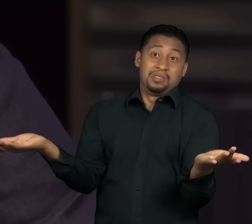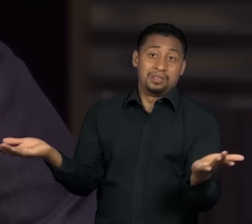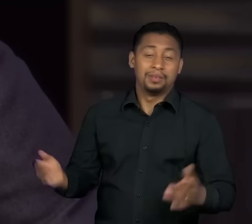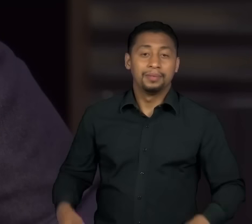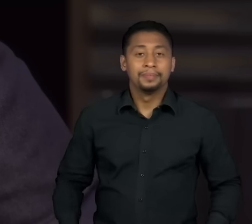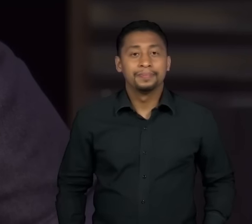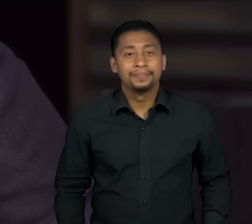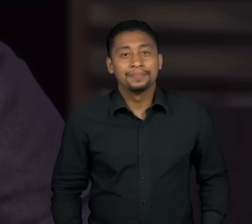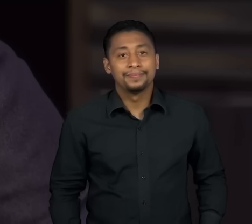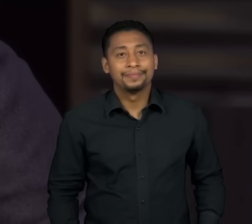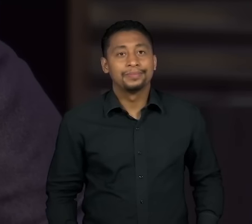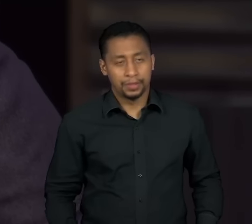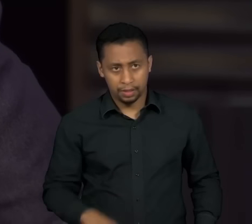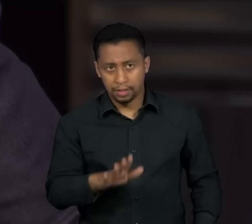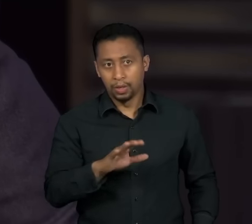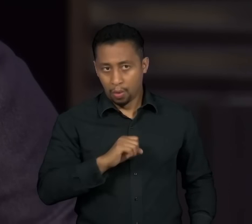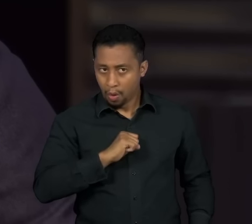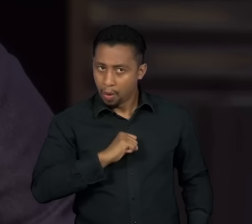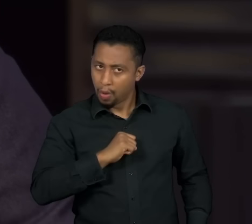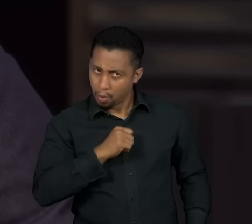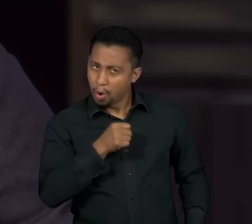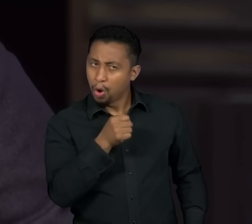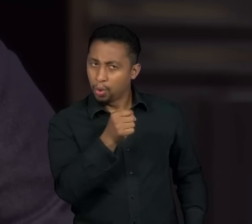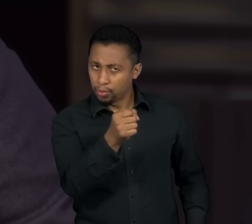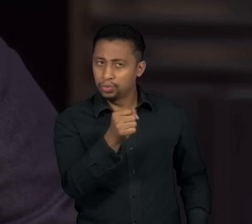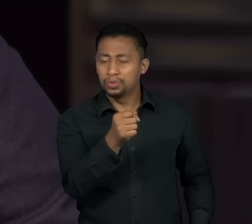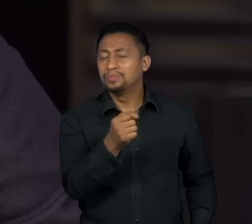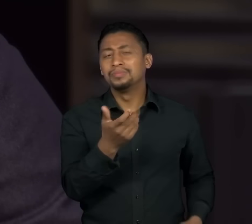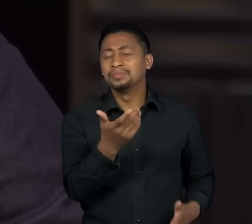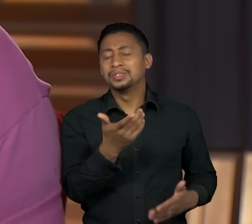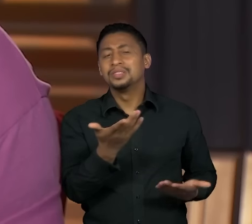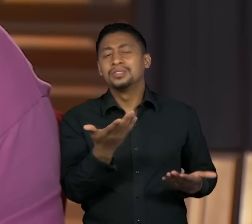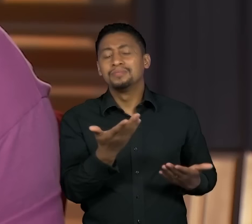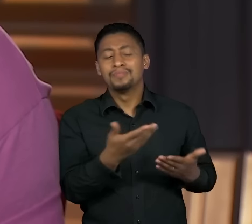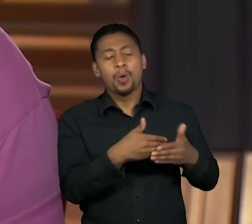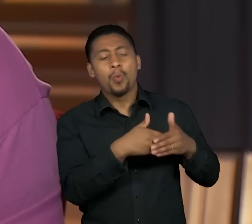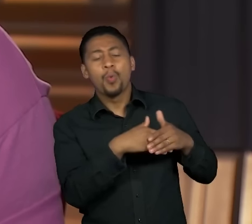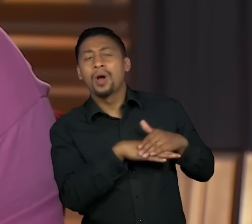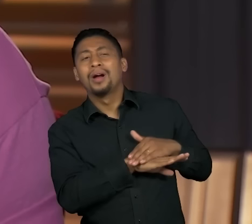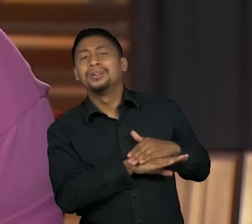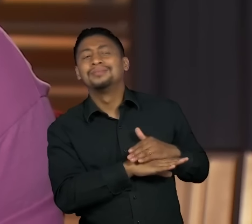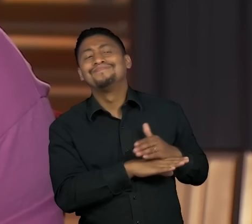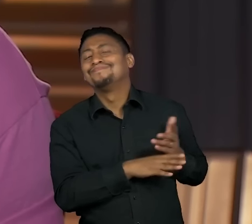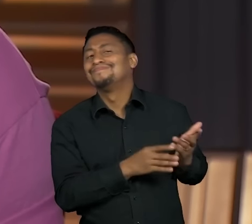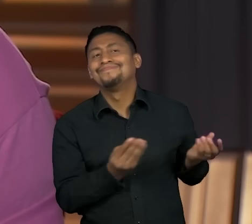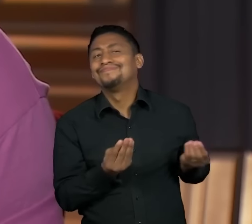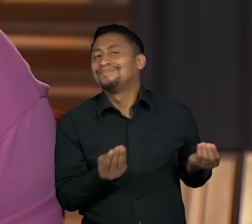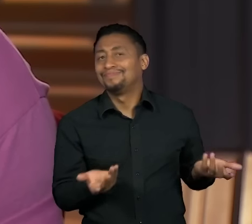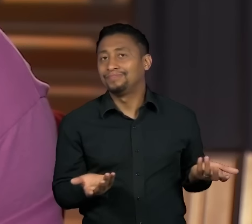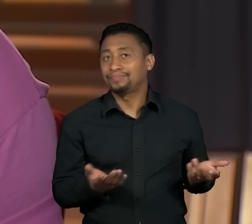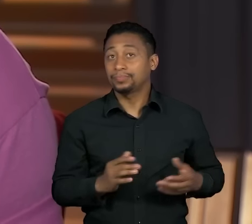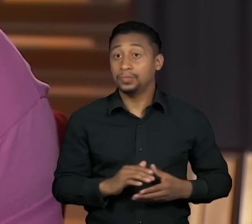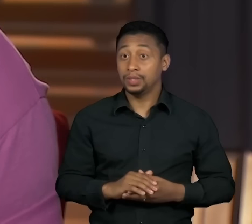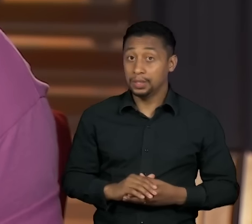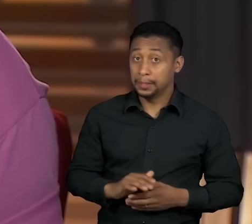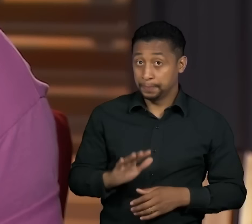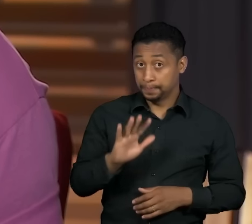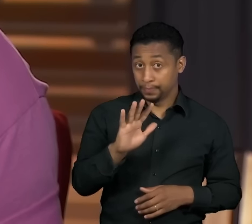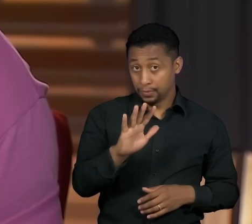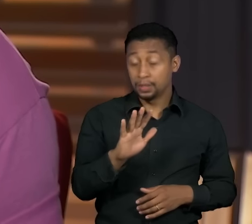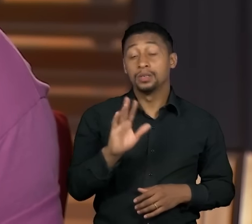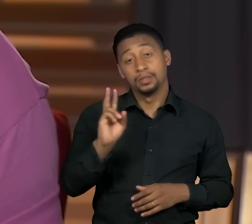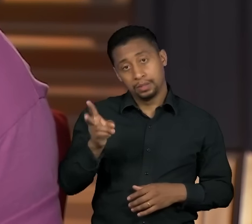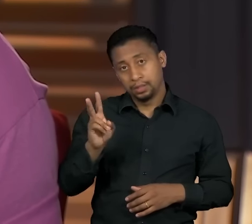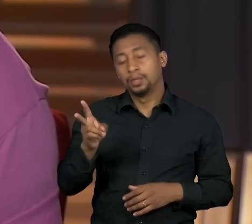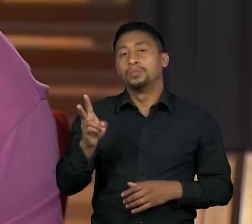tem ódio, onde que a gente deve guardar ele? Arlindo é muito uma história sobre como direcionar